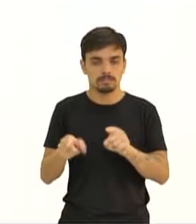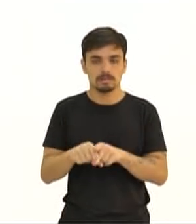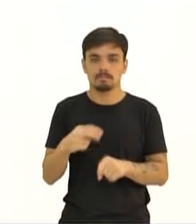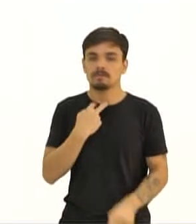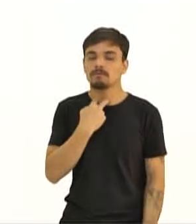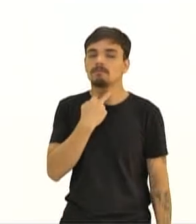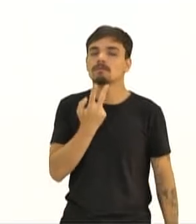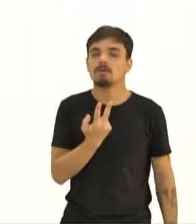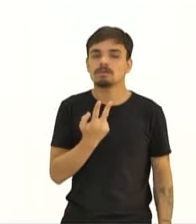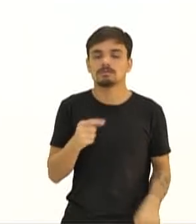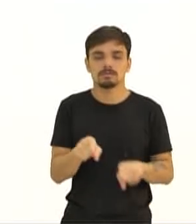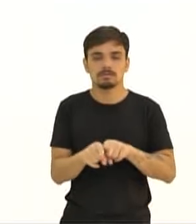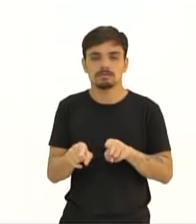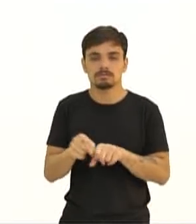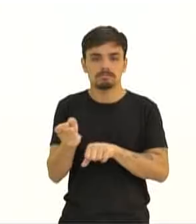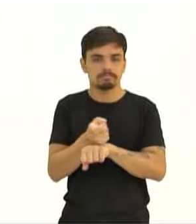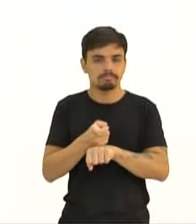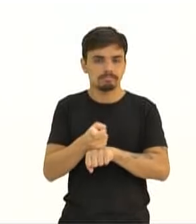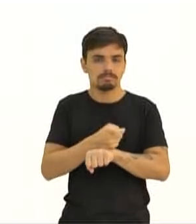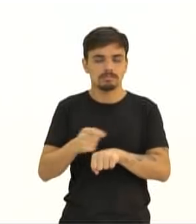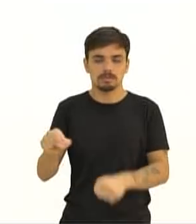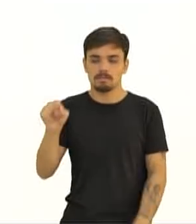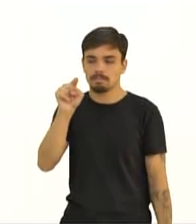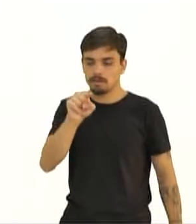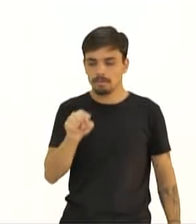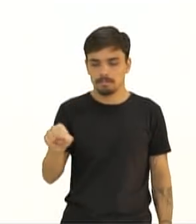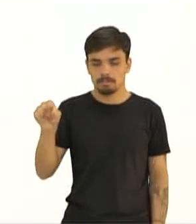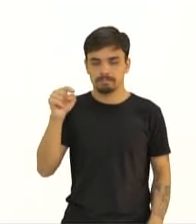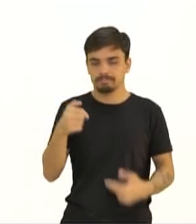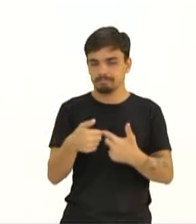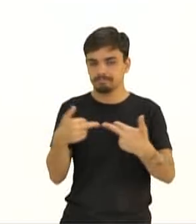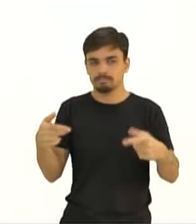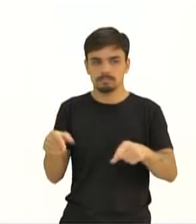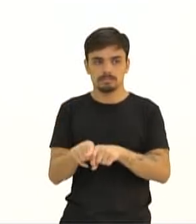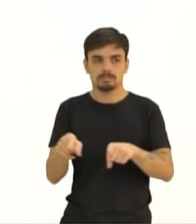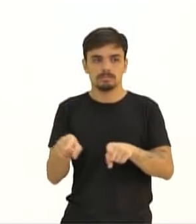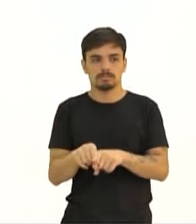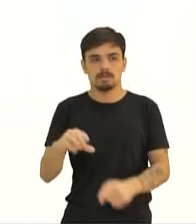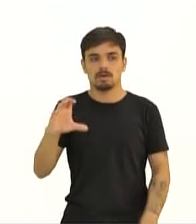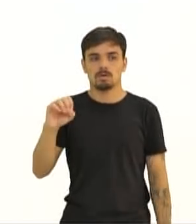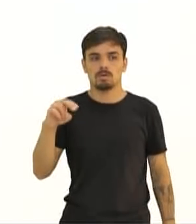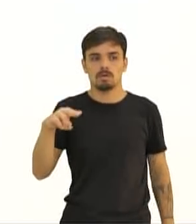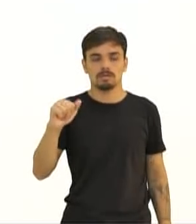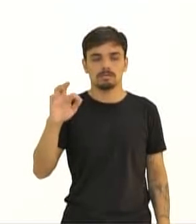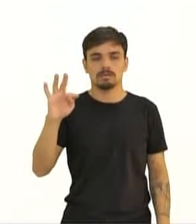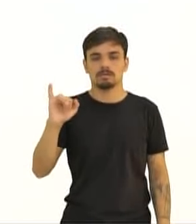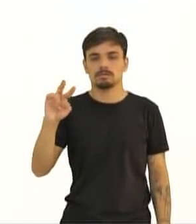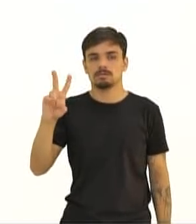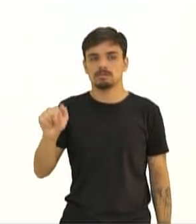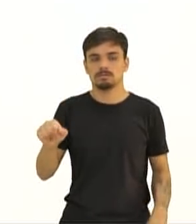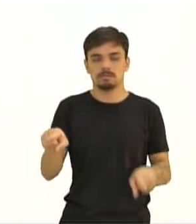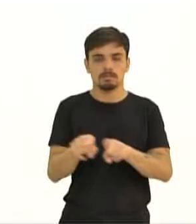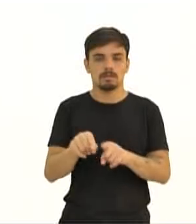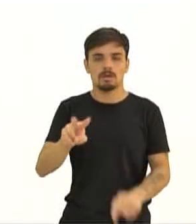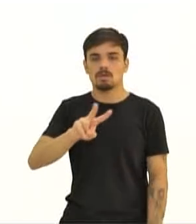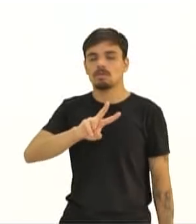voz, adjetivação e pontuação. Tenho também a função conativa. Ó, cuidado que